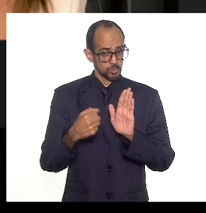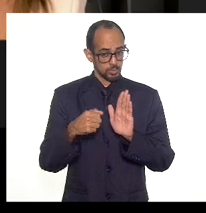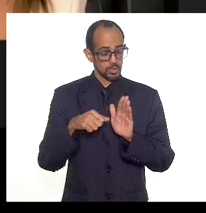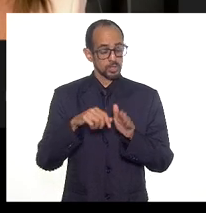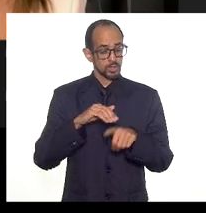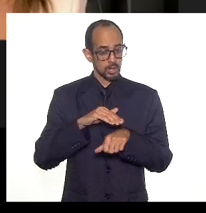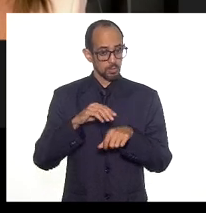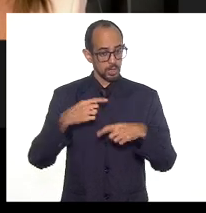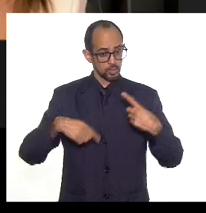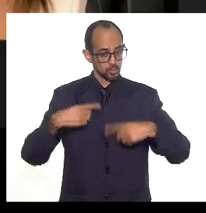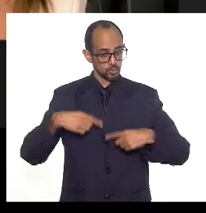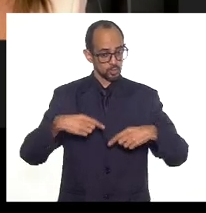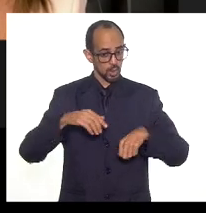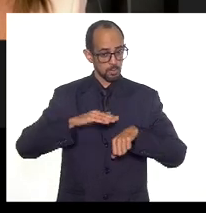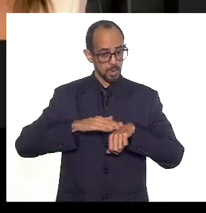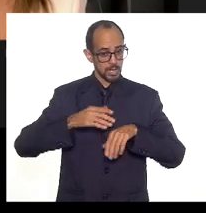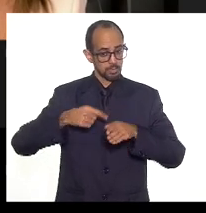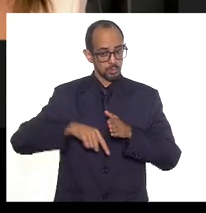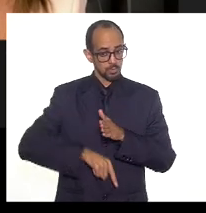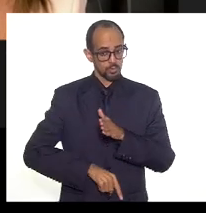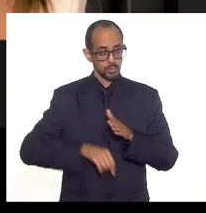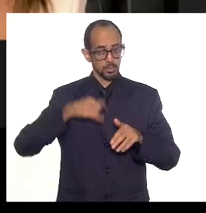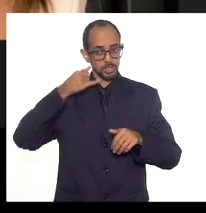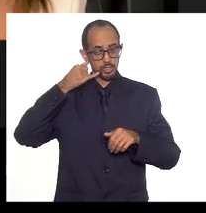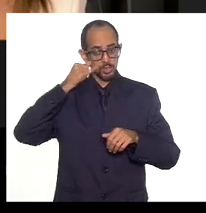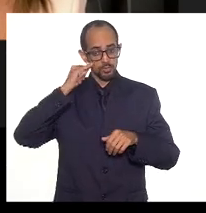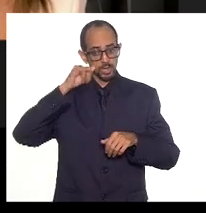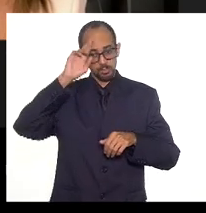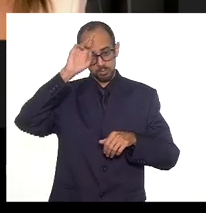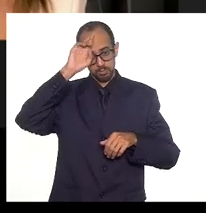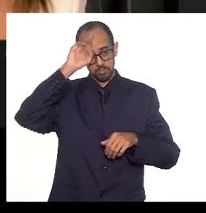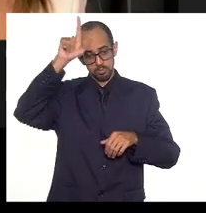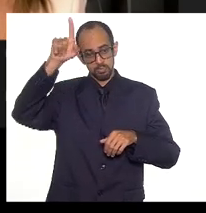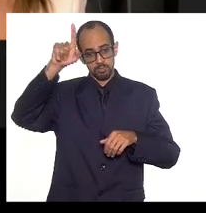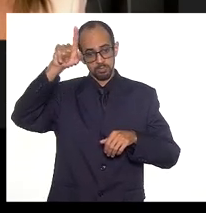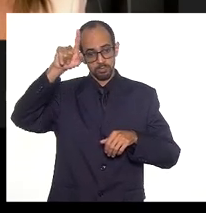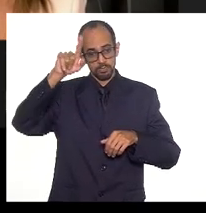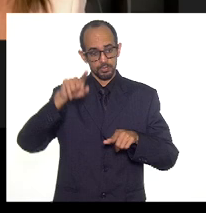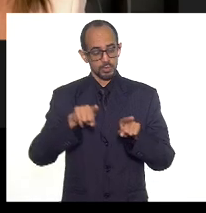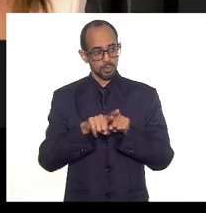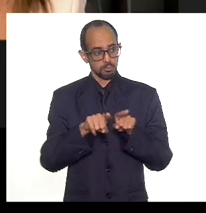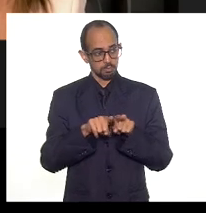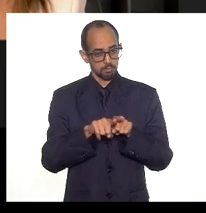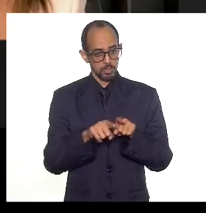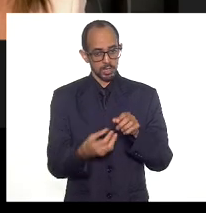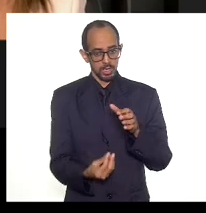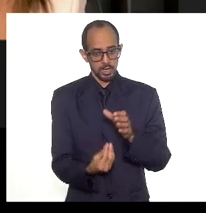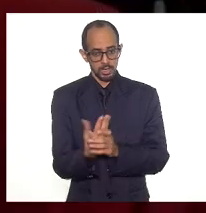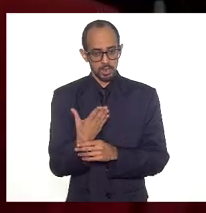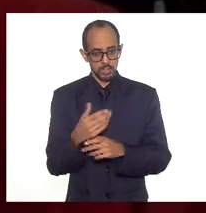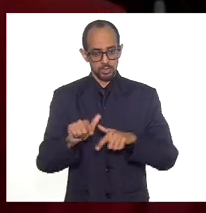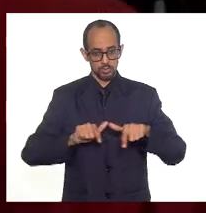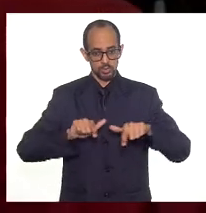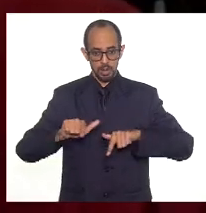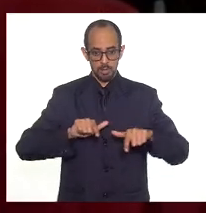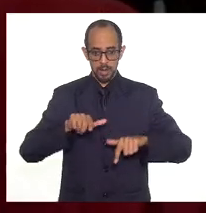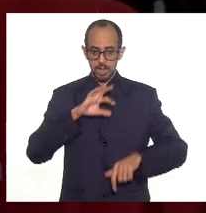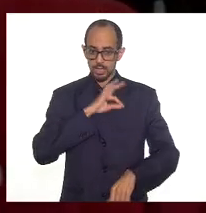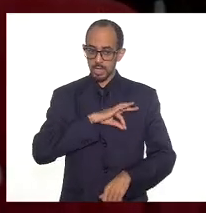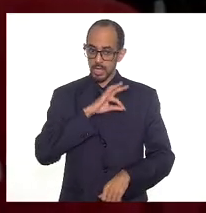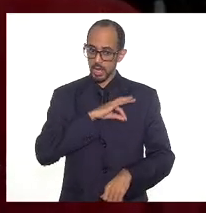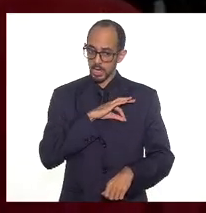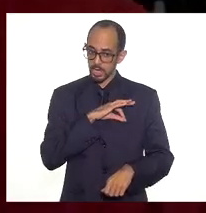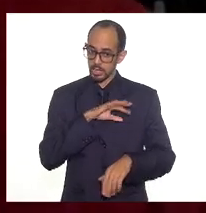profundidade, para a gente não cometer alguns equívocos do ponto de vista da geração também de renda e emprego para o Estado do Rio de Janeiro, para que a